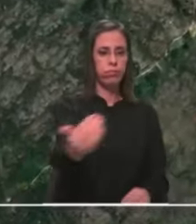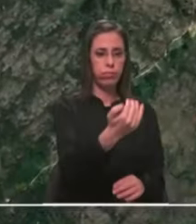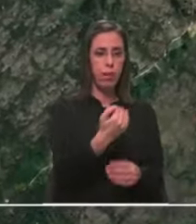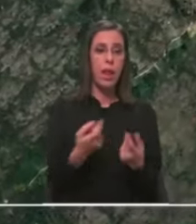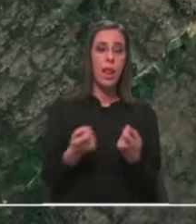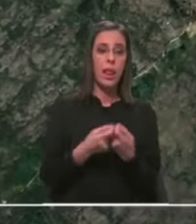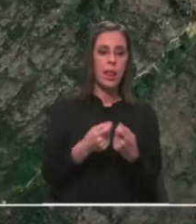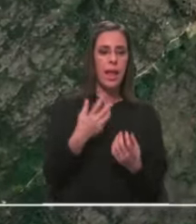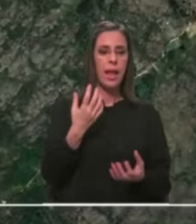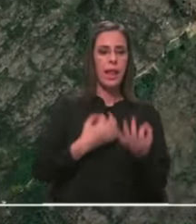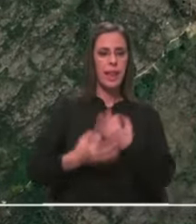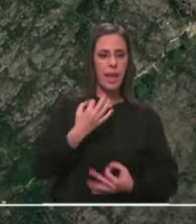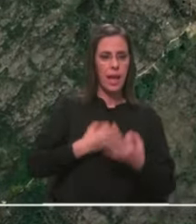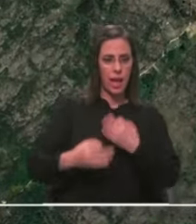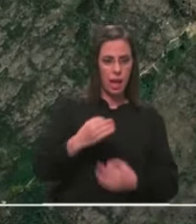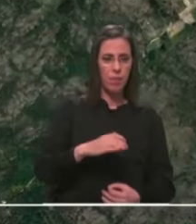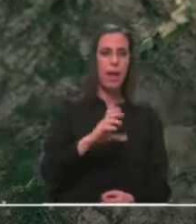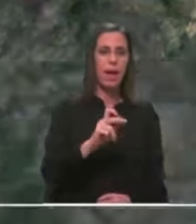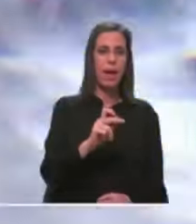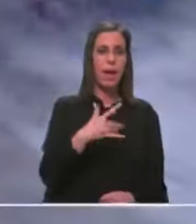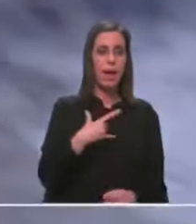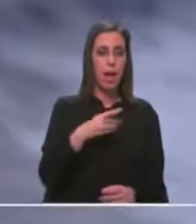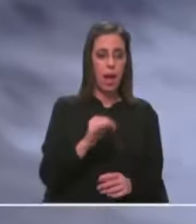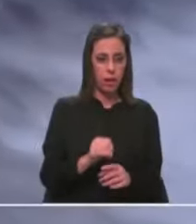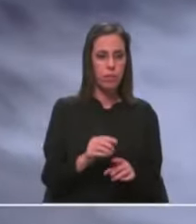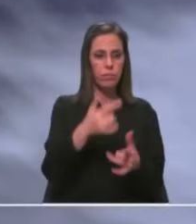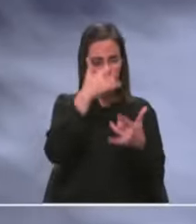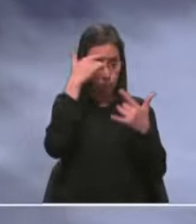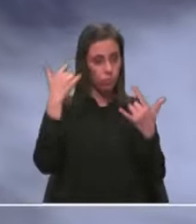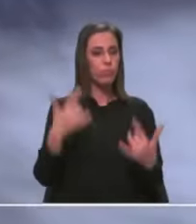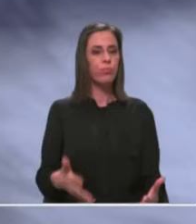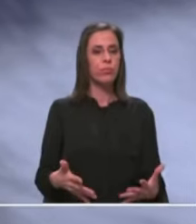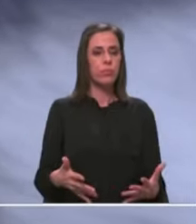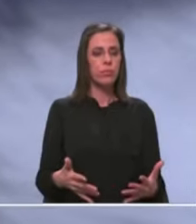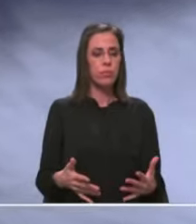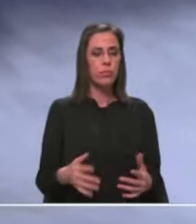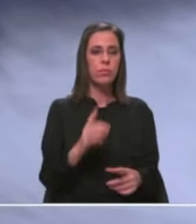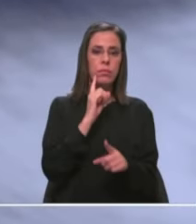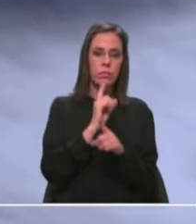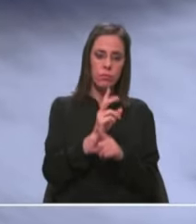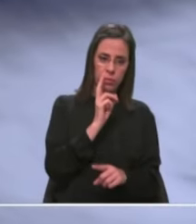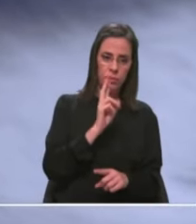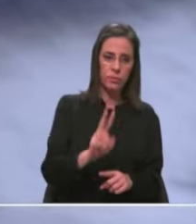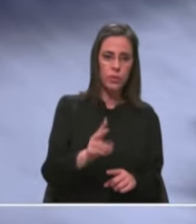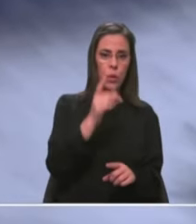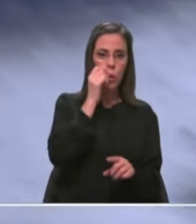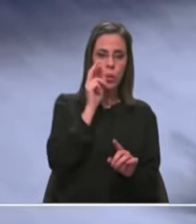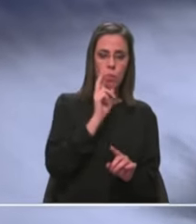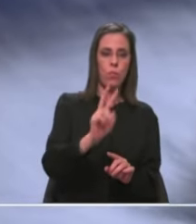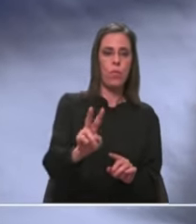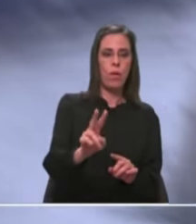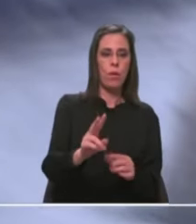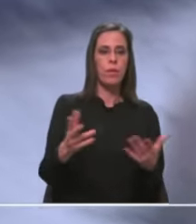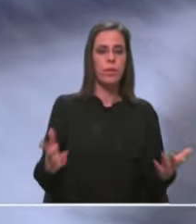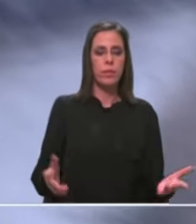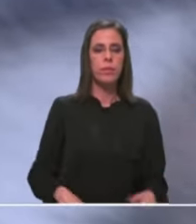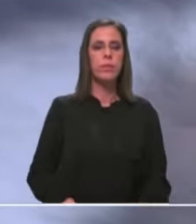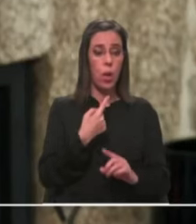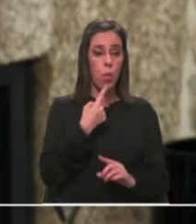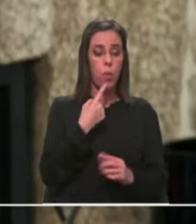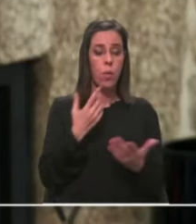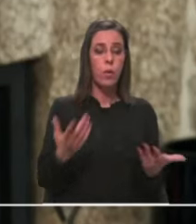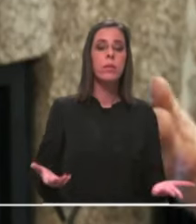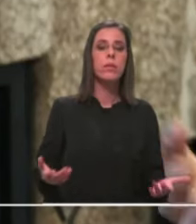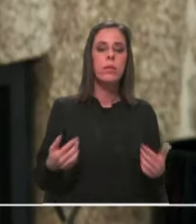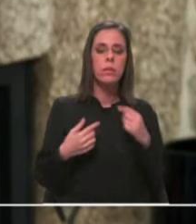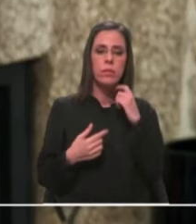zona das termas de Caldas da Cavaca e foram surpreendidos no local por Pedro Dias. Estava aí o Caetano de serviço.